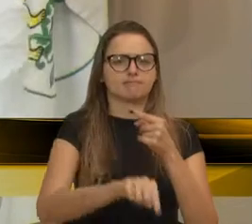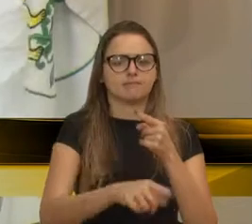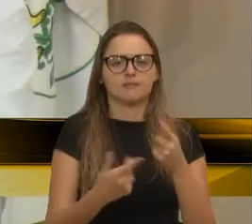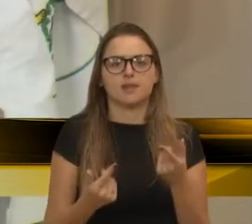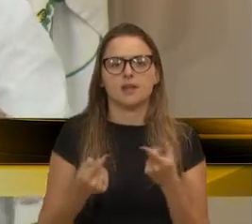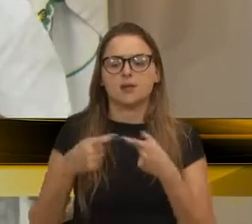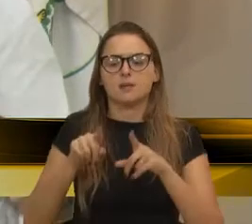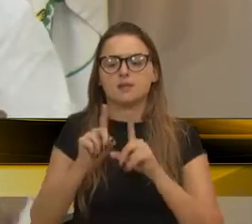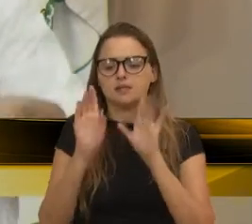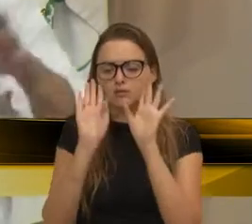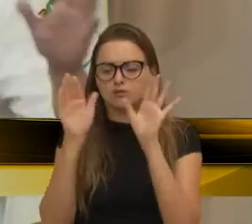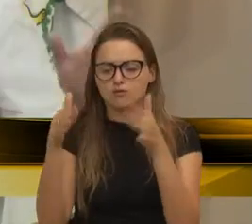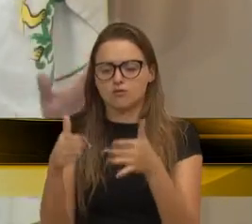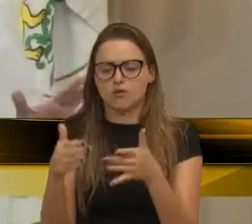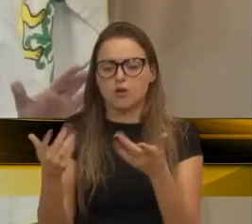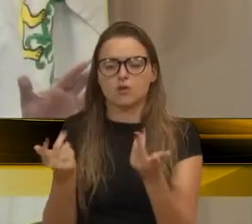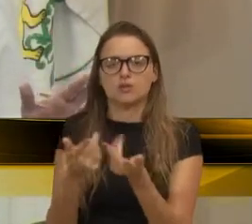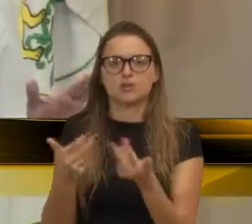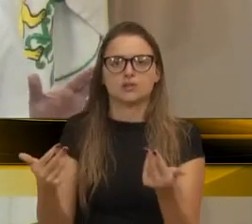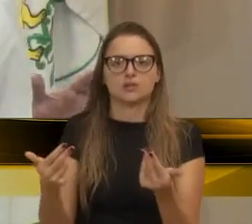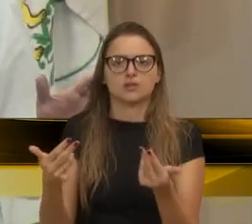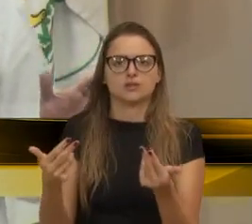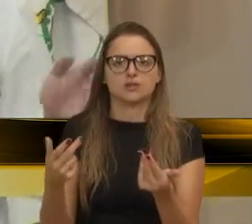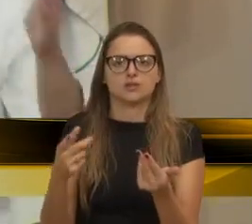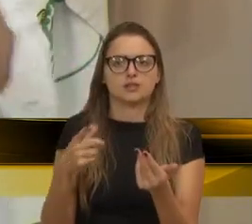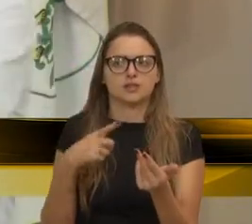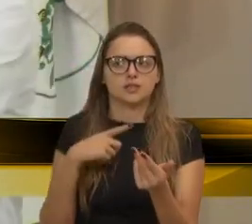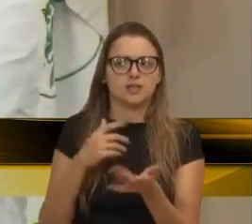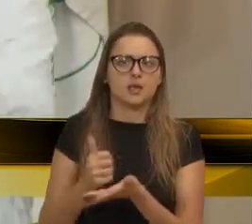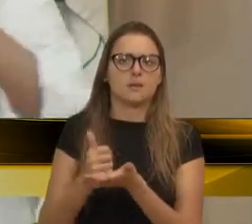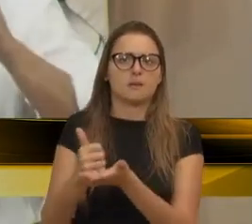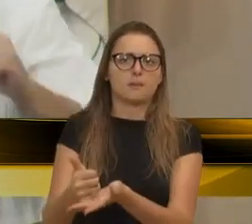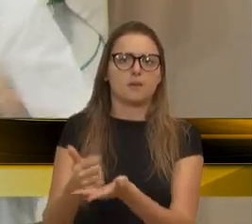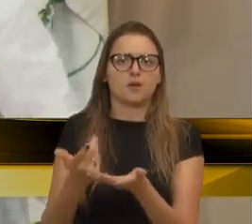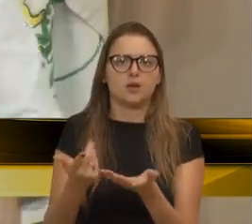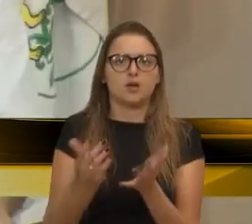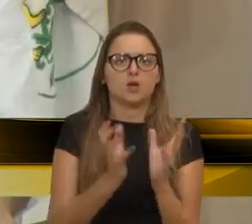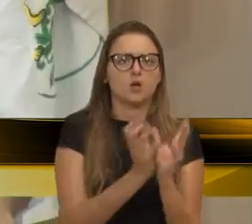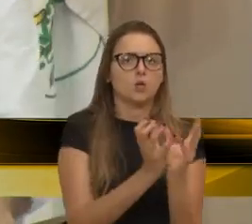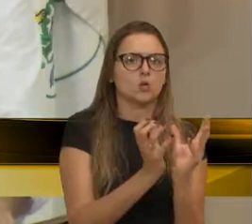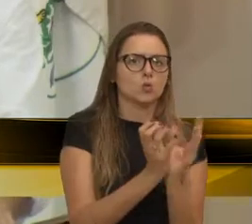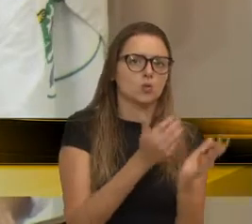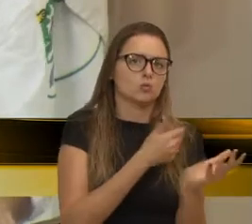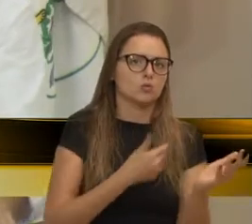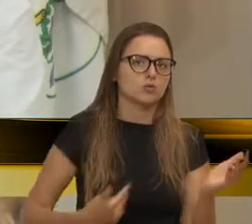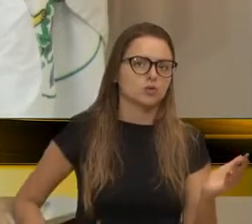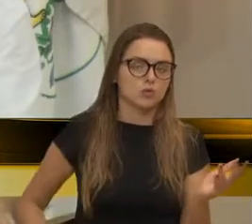afetam diretamente a população passam ao largo. A bancada governista aqui,